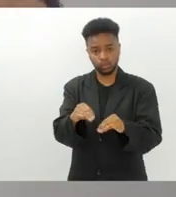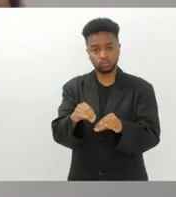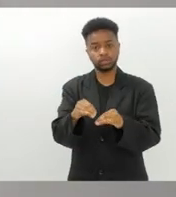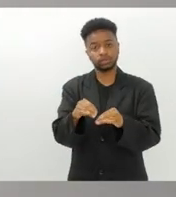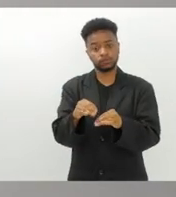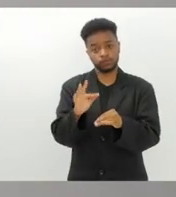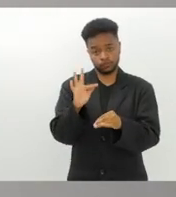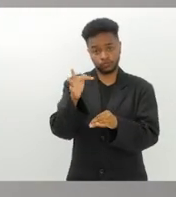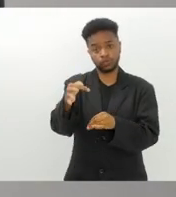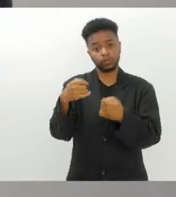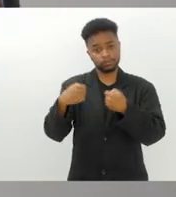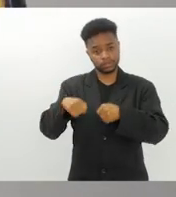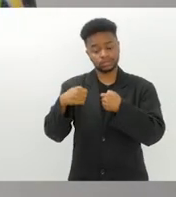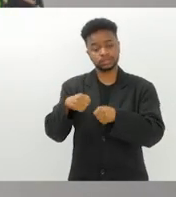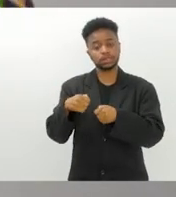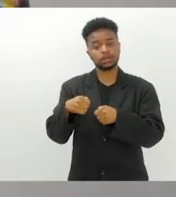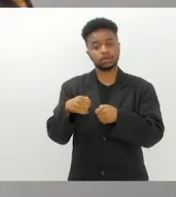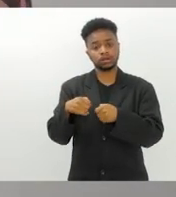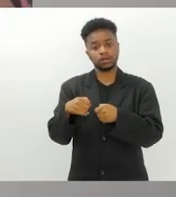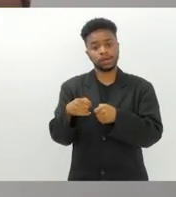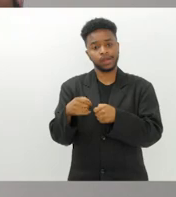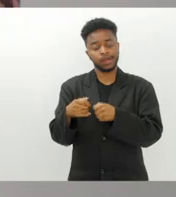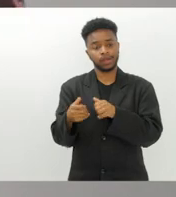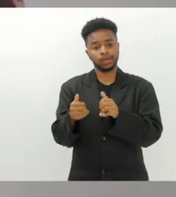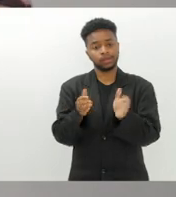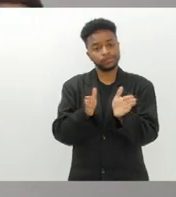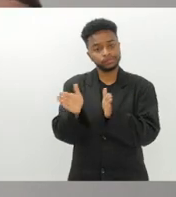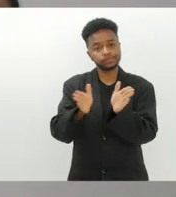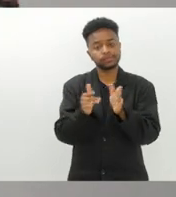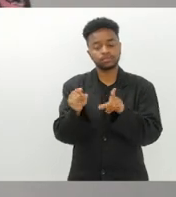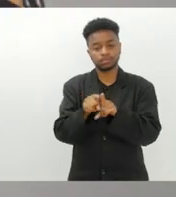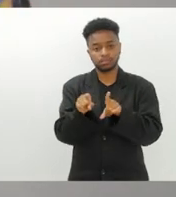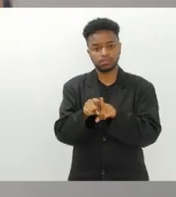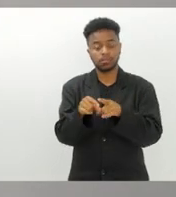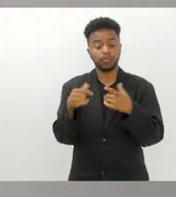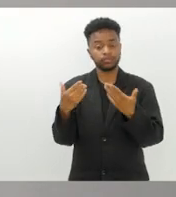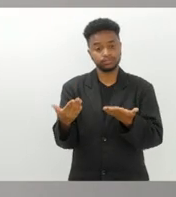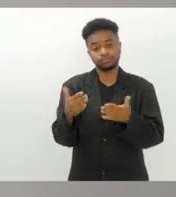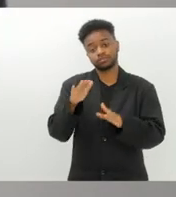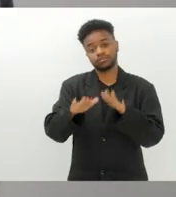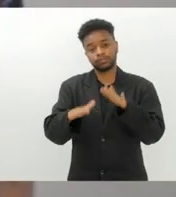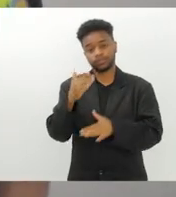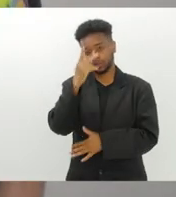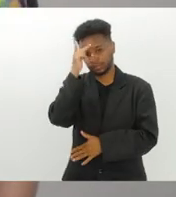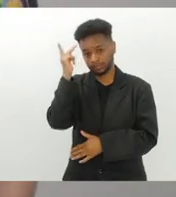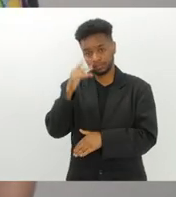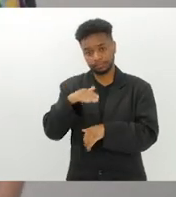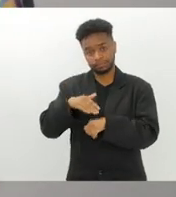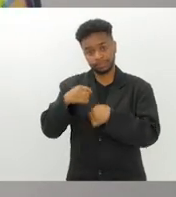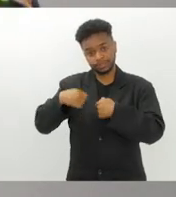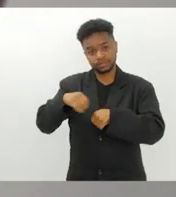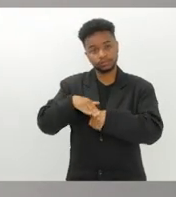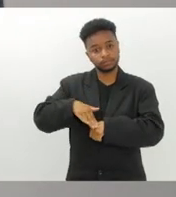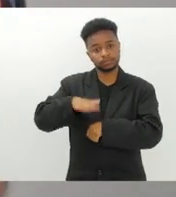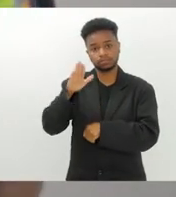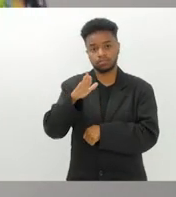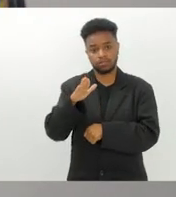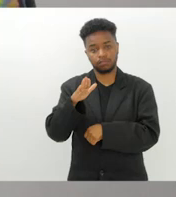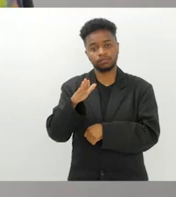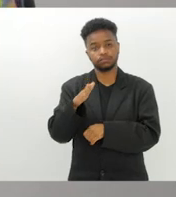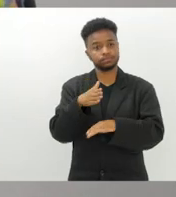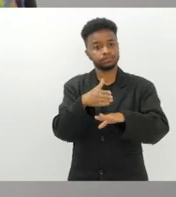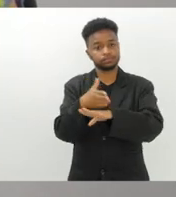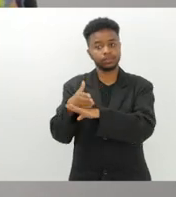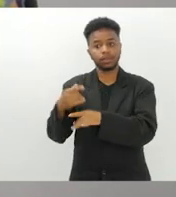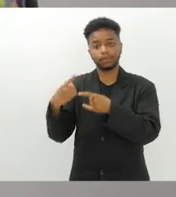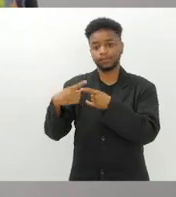elas precisam de acesso, né? São as, se bobear, são as que mais precisam ter acesso, né? Porque a